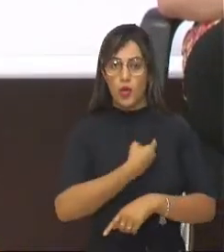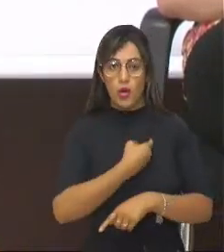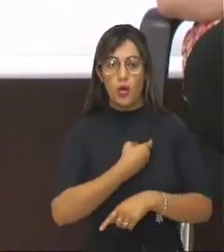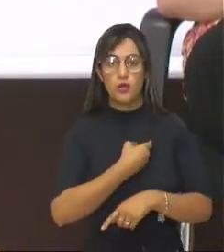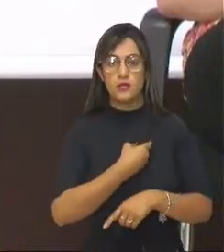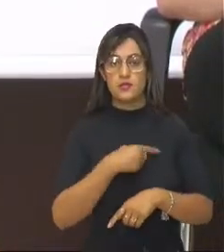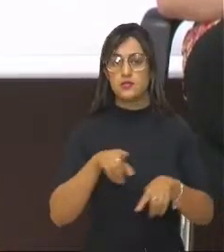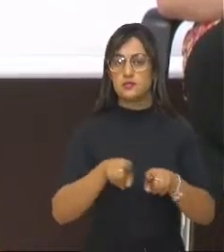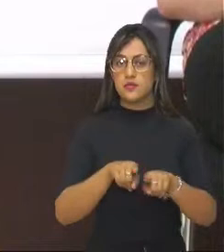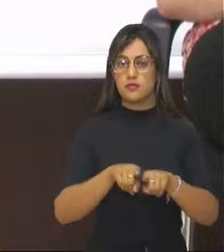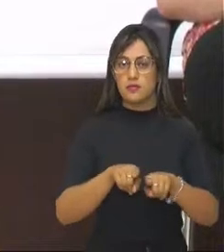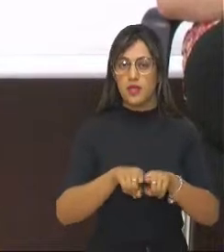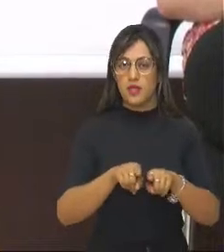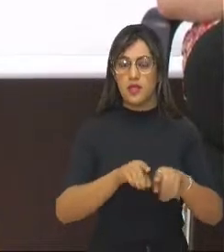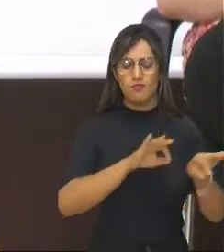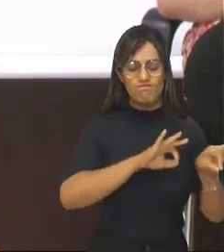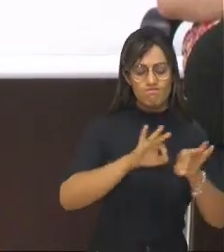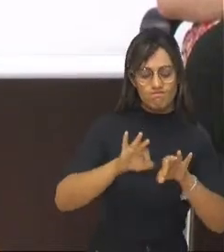estreando essa gestão